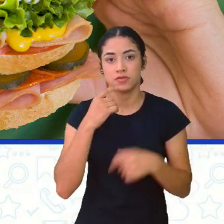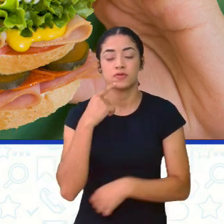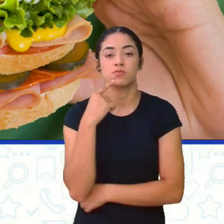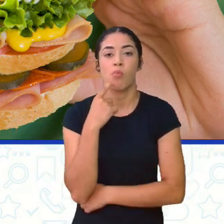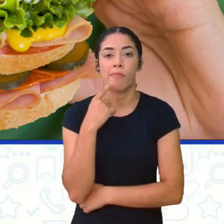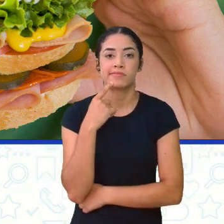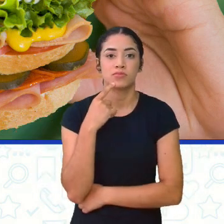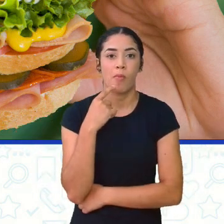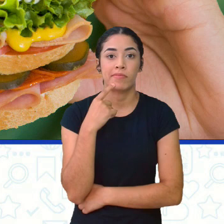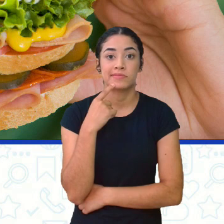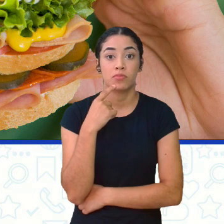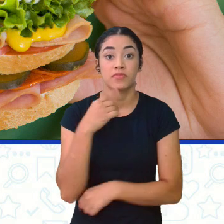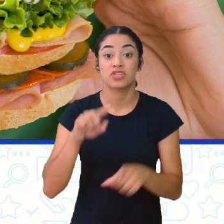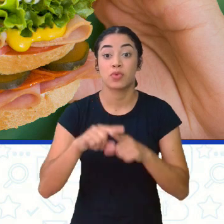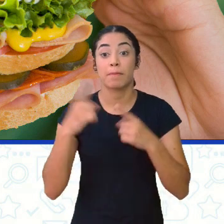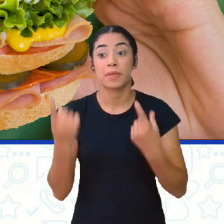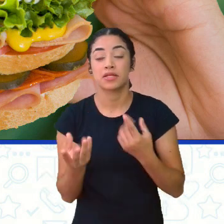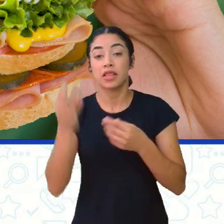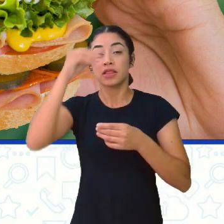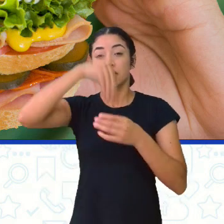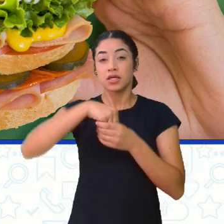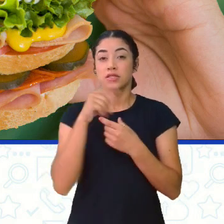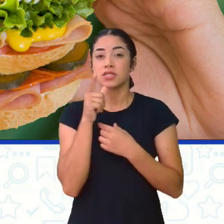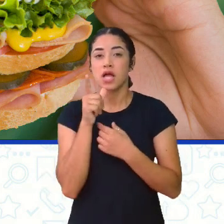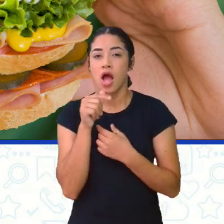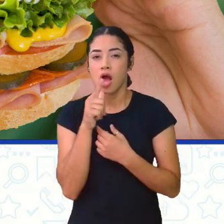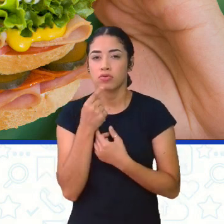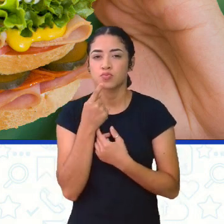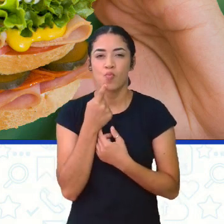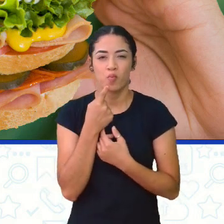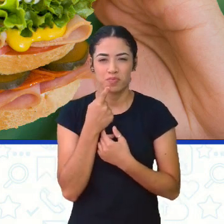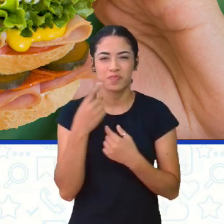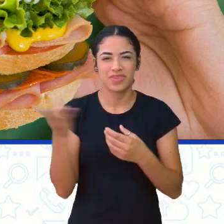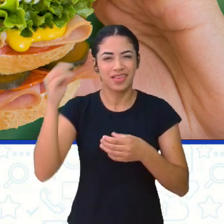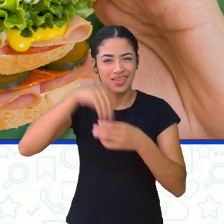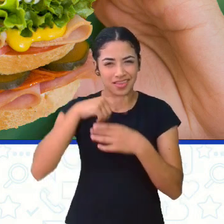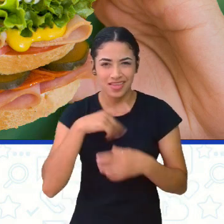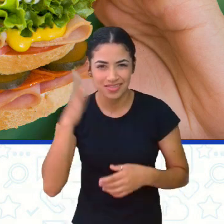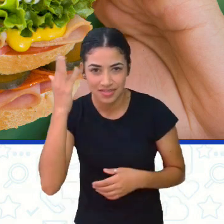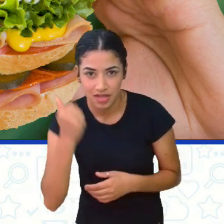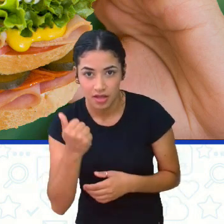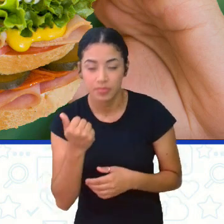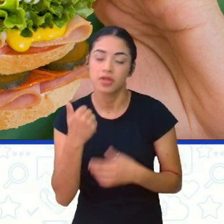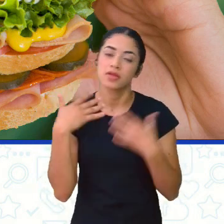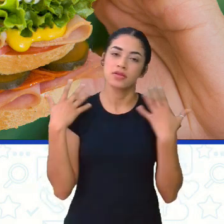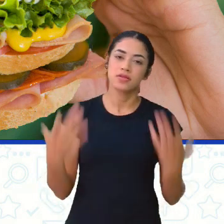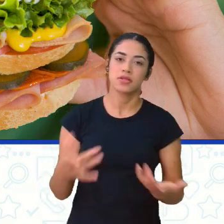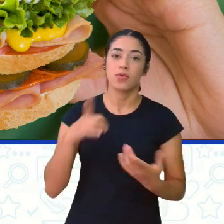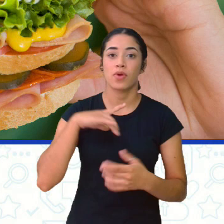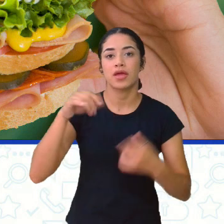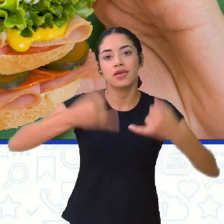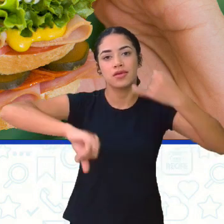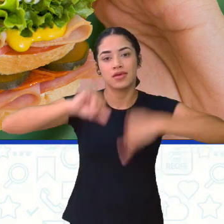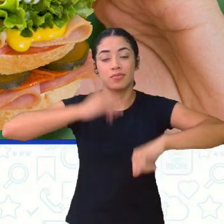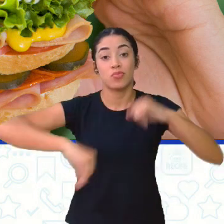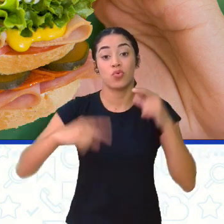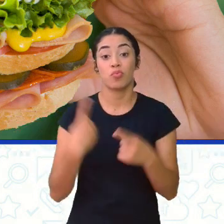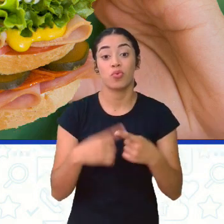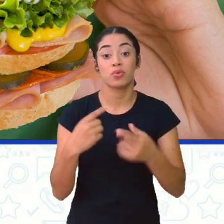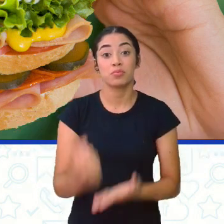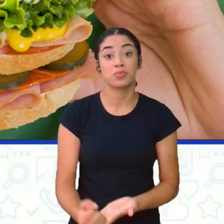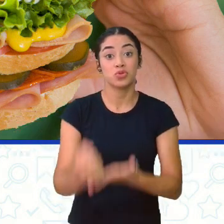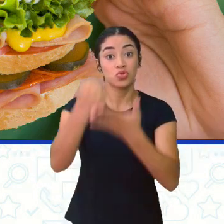da saliva é um processo químico, porque essa substância que compõe a saliva vai ajudar na digestão, principalmente